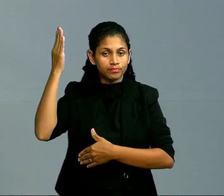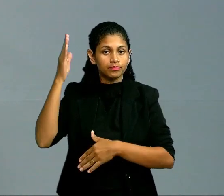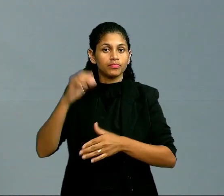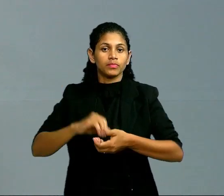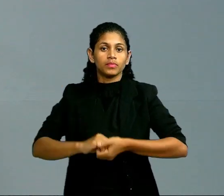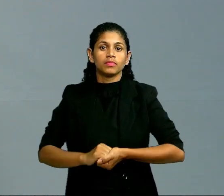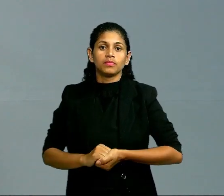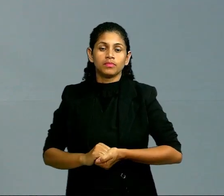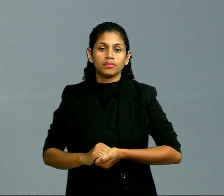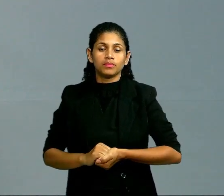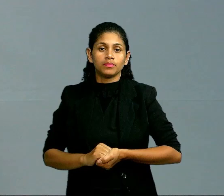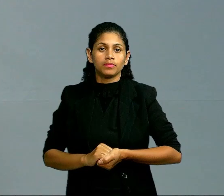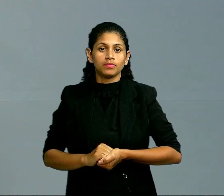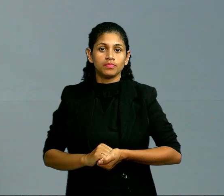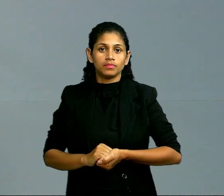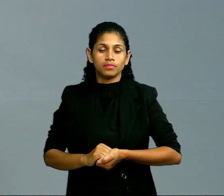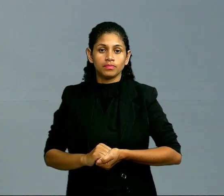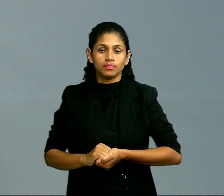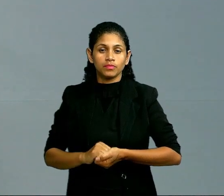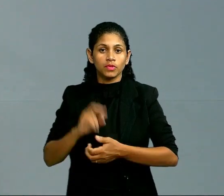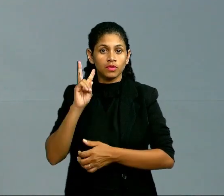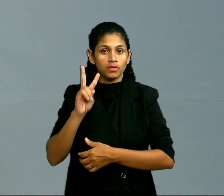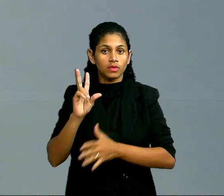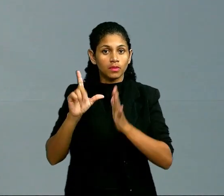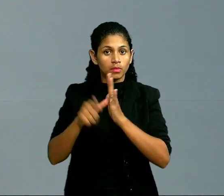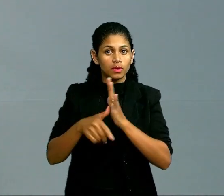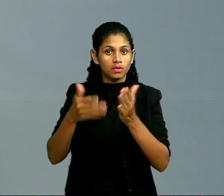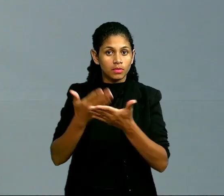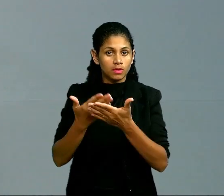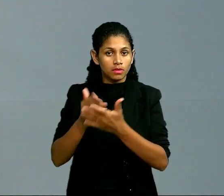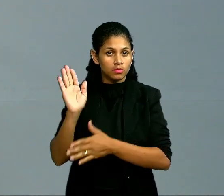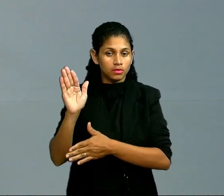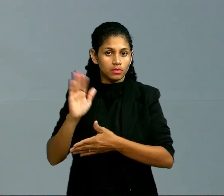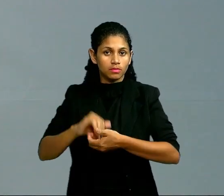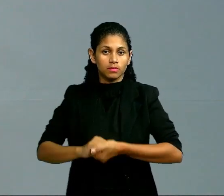do nosso material e conteúdo, tá? Então, a gente se vê na próxima aula e tchau,